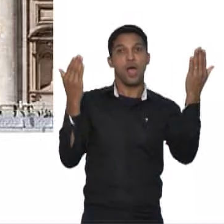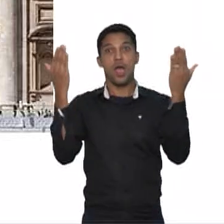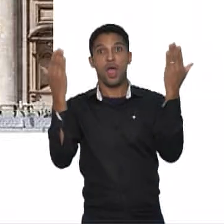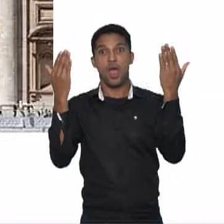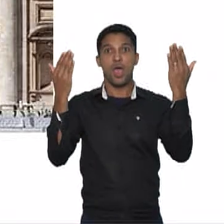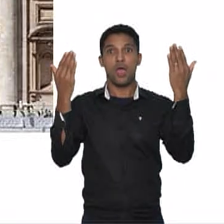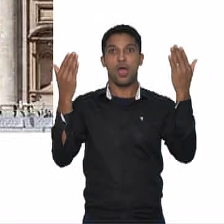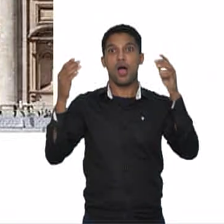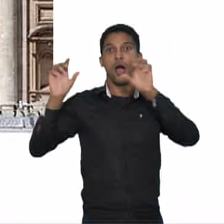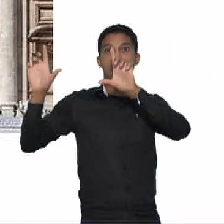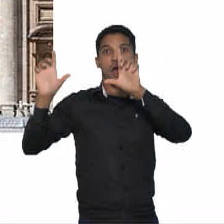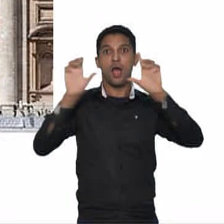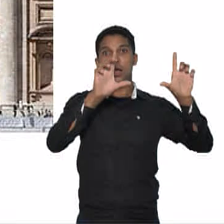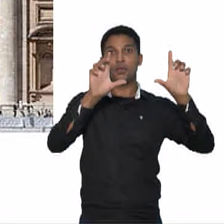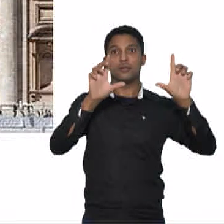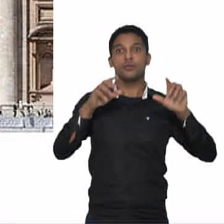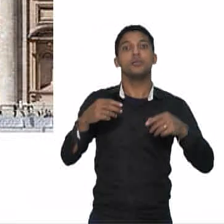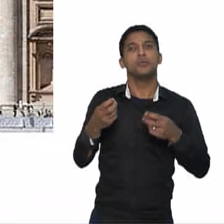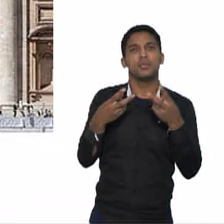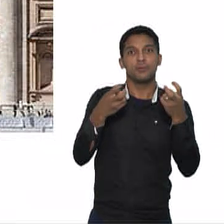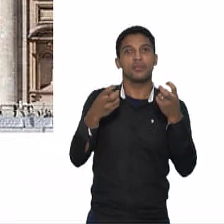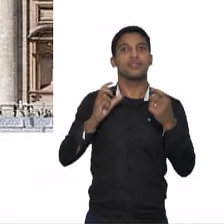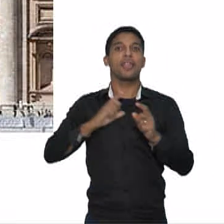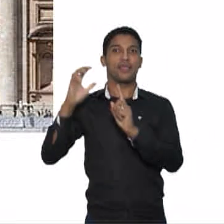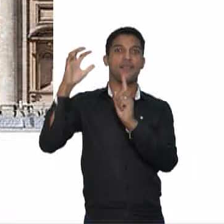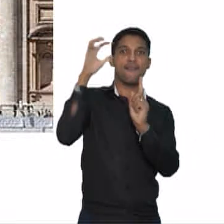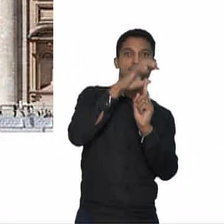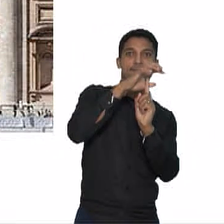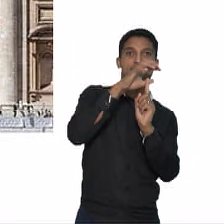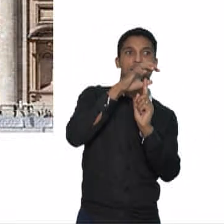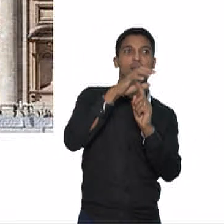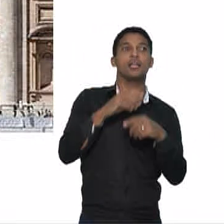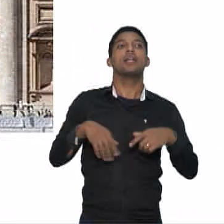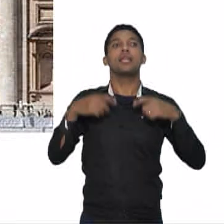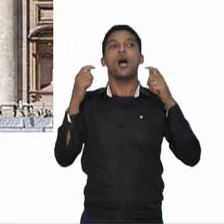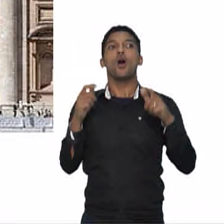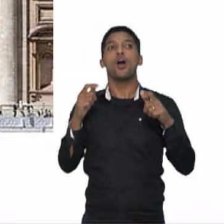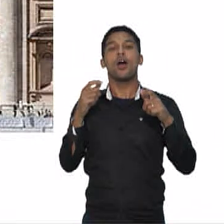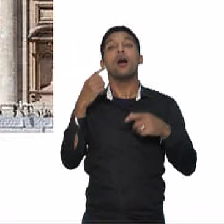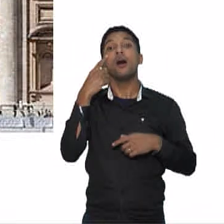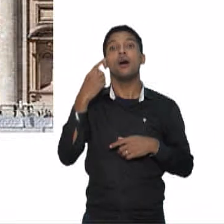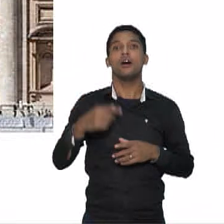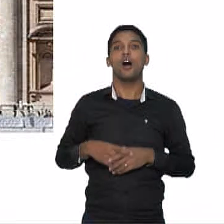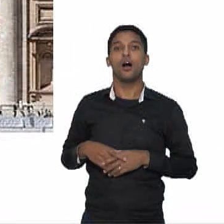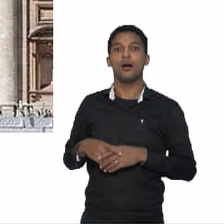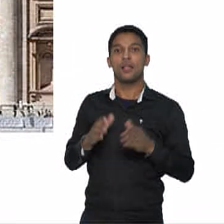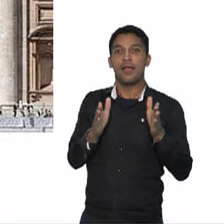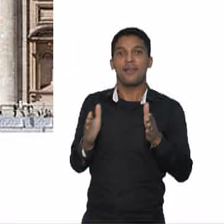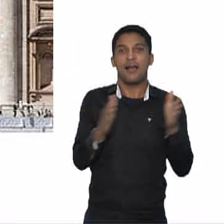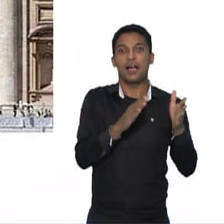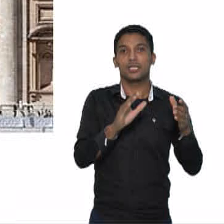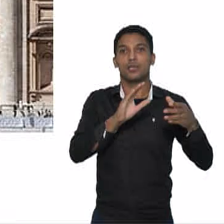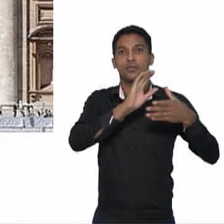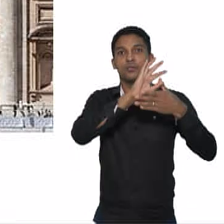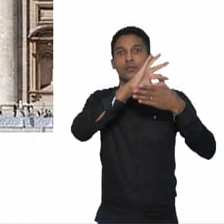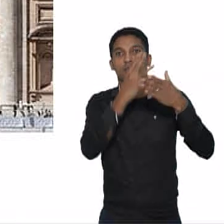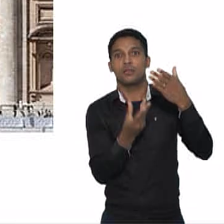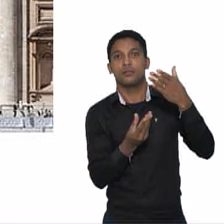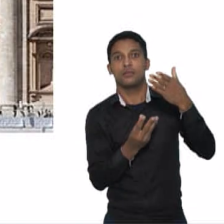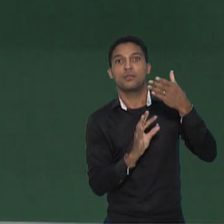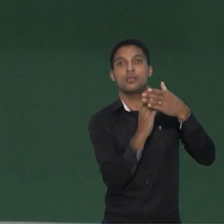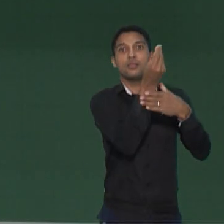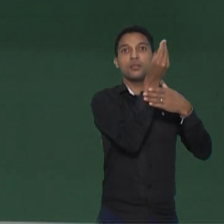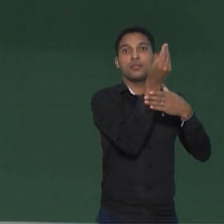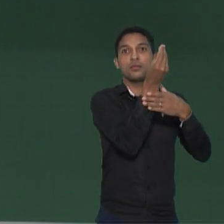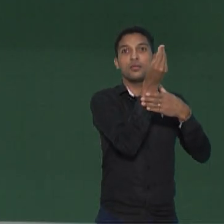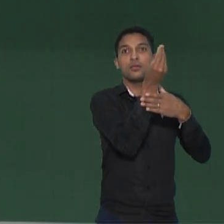comparem. A gente vai ver que influencia. Da onde está vindo essa influência, tá? A diferença vai ser, aqui a gente consegue ver que